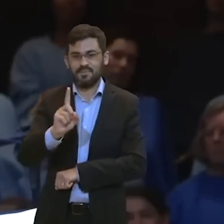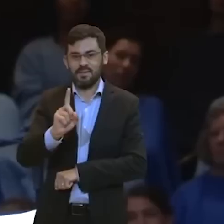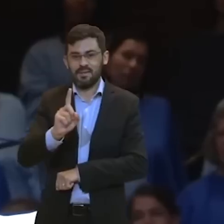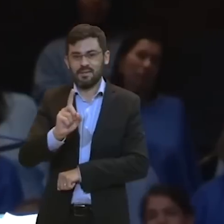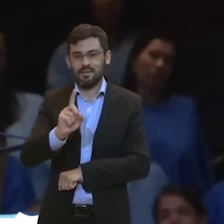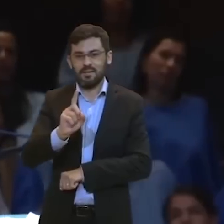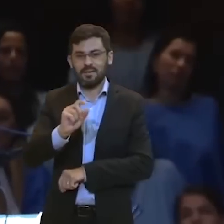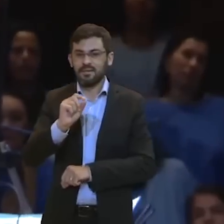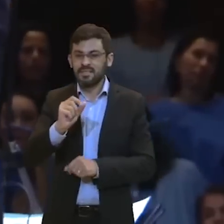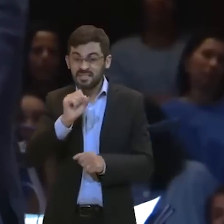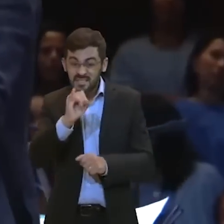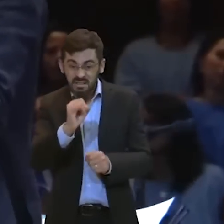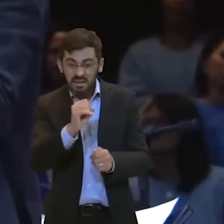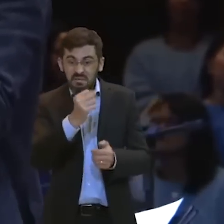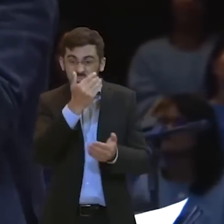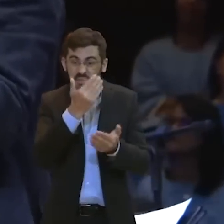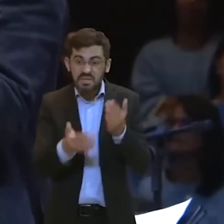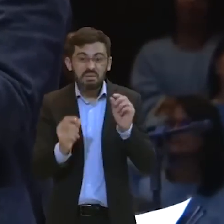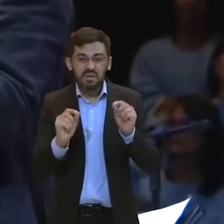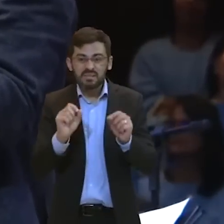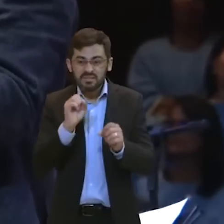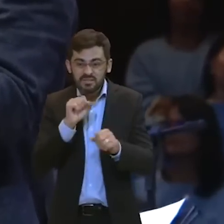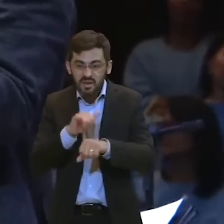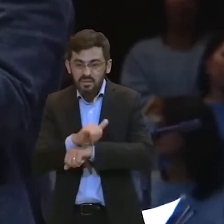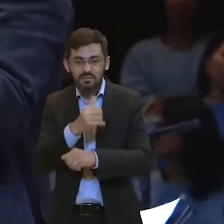Quem vai perder a bênção